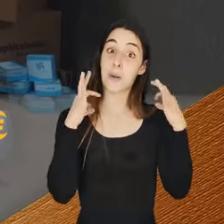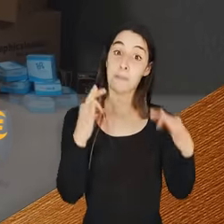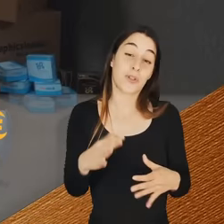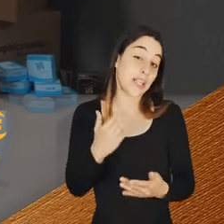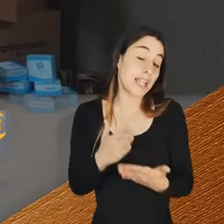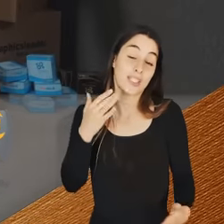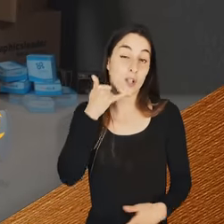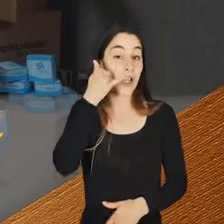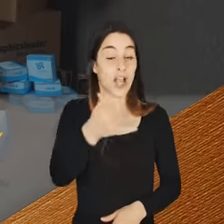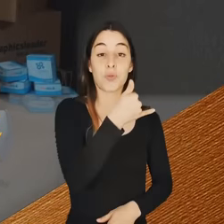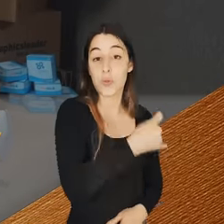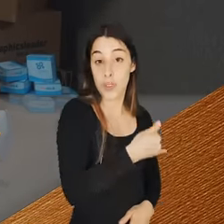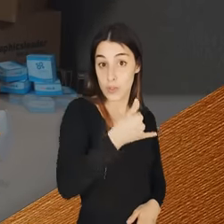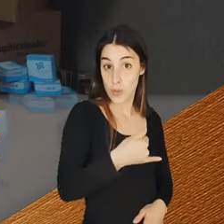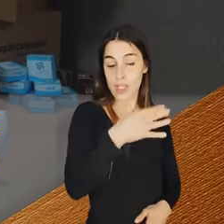ligarem